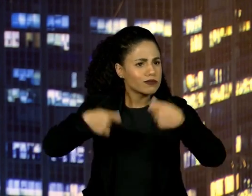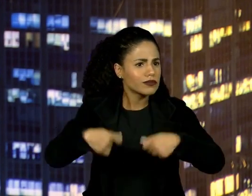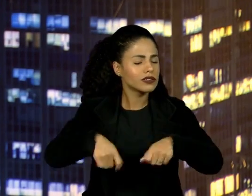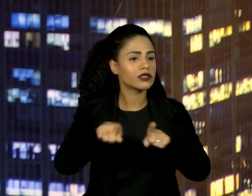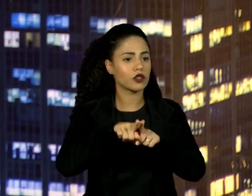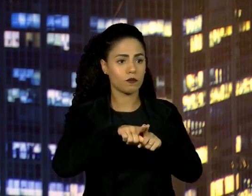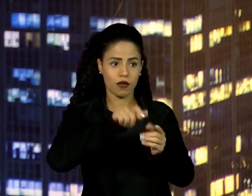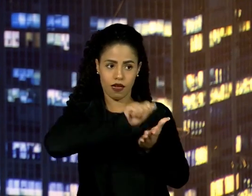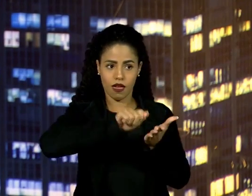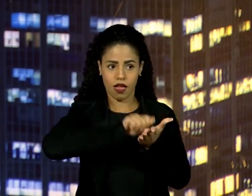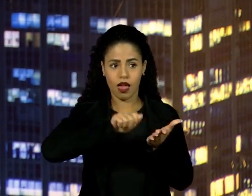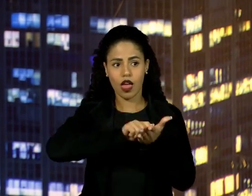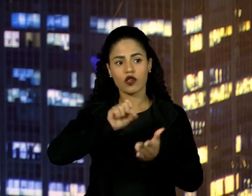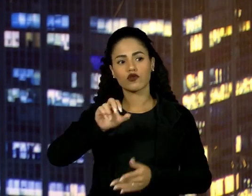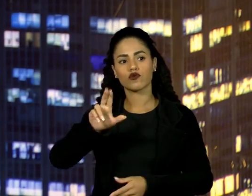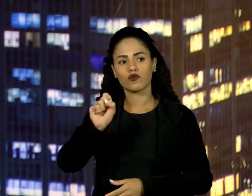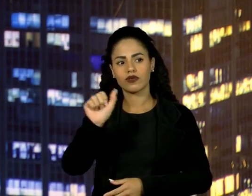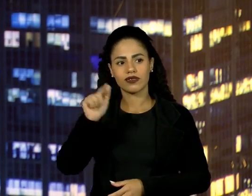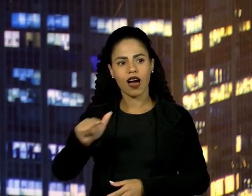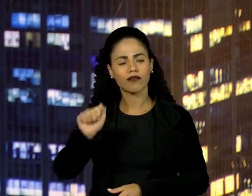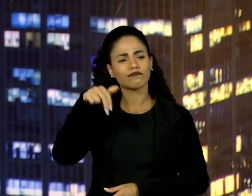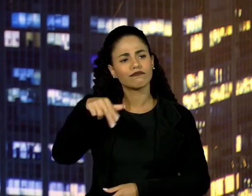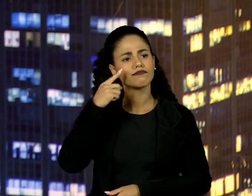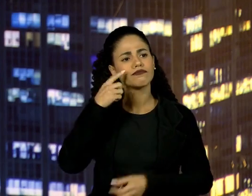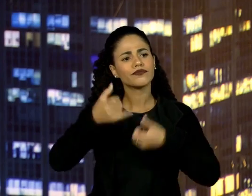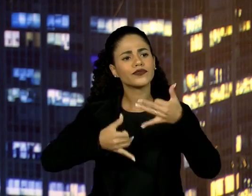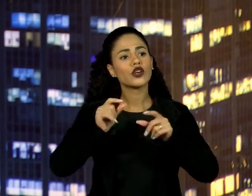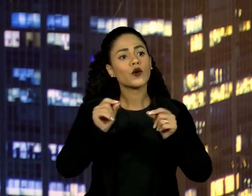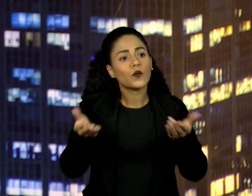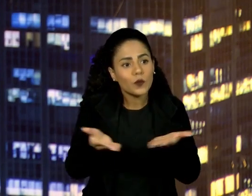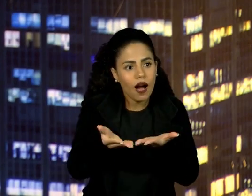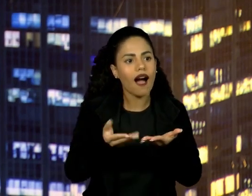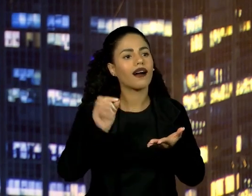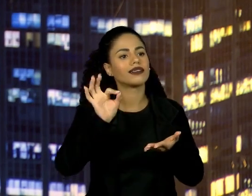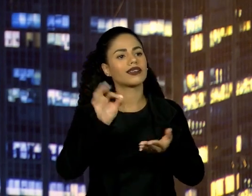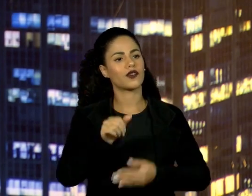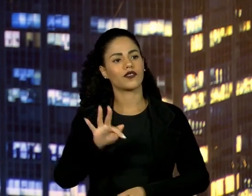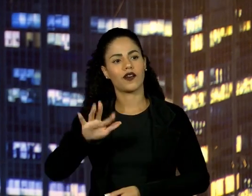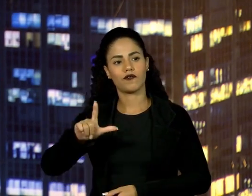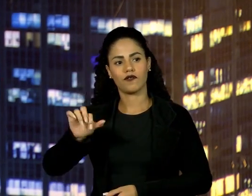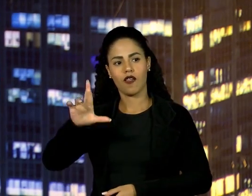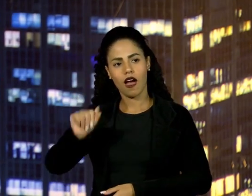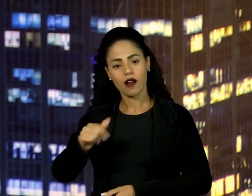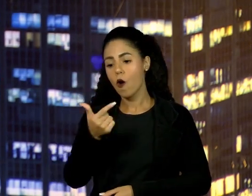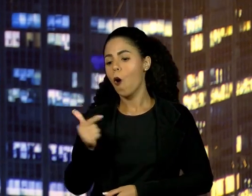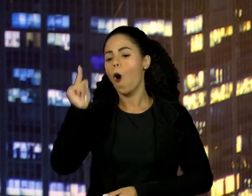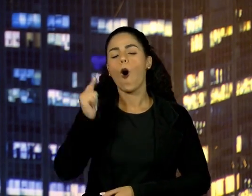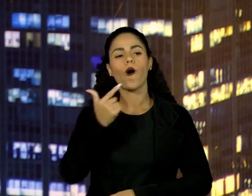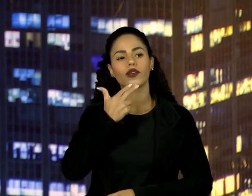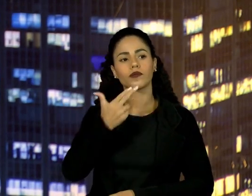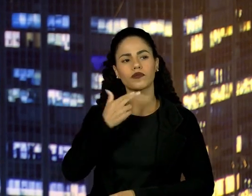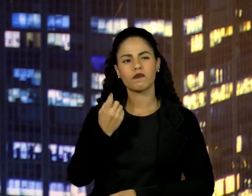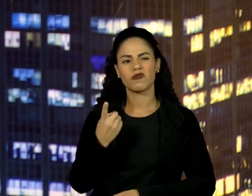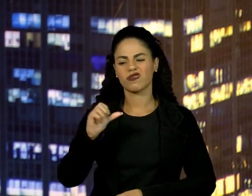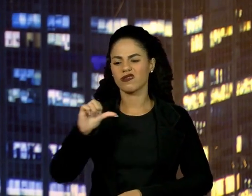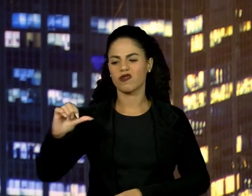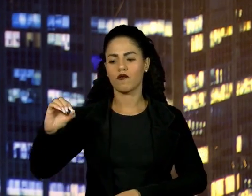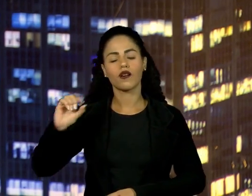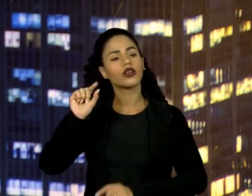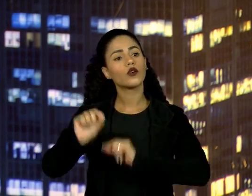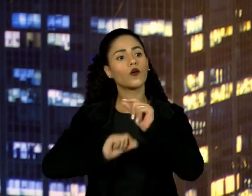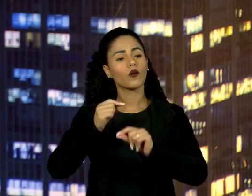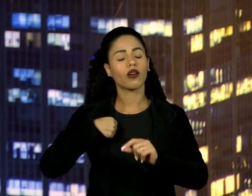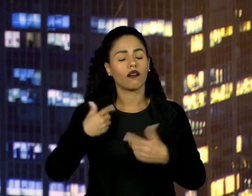escritora Susan Sontag, quando leu essa edição, não essa da Flora, mas uma outra edição para o inglês em 1990, ela se